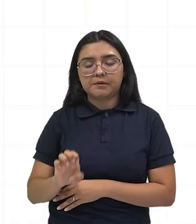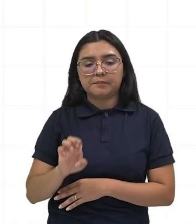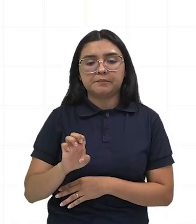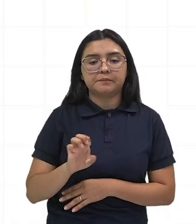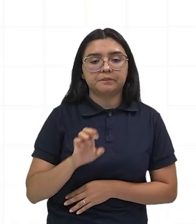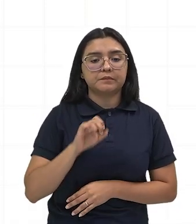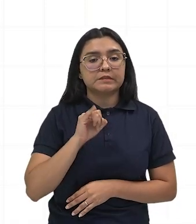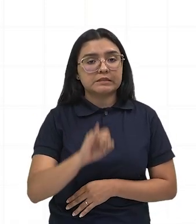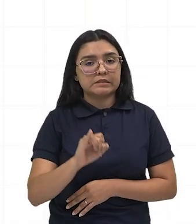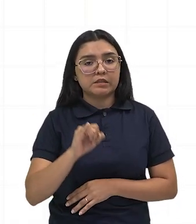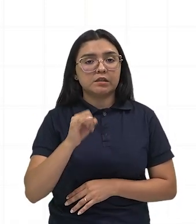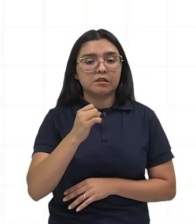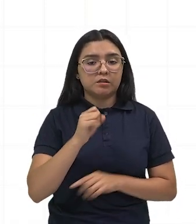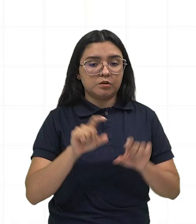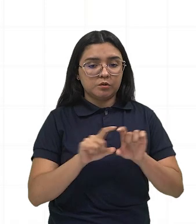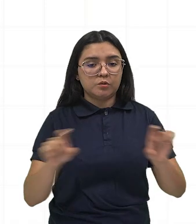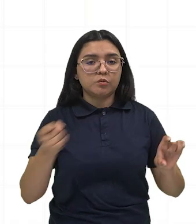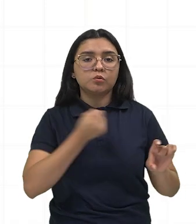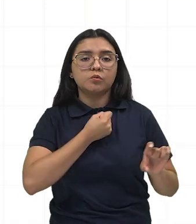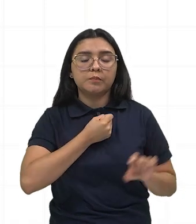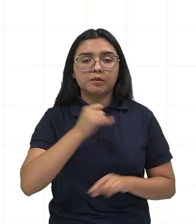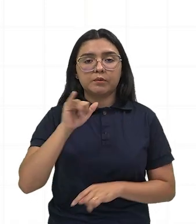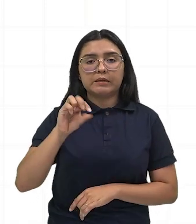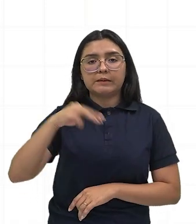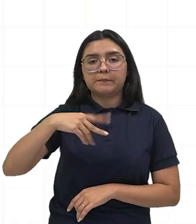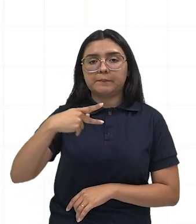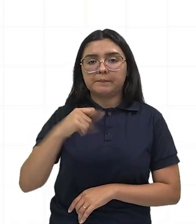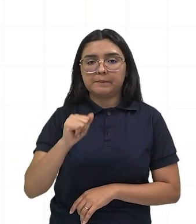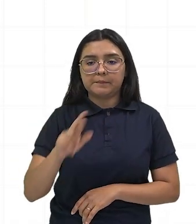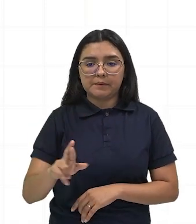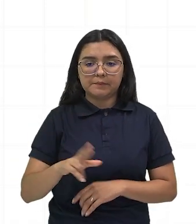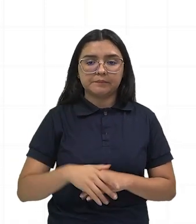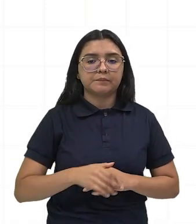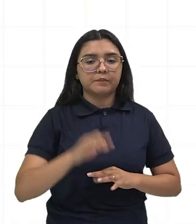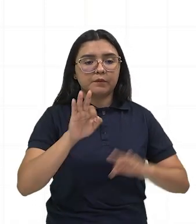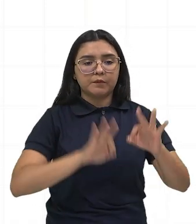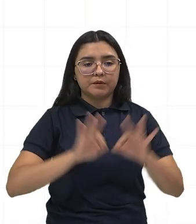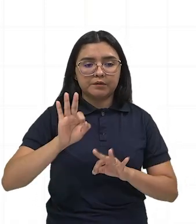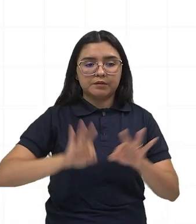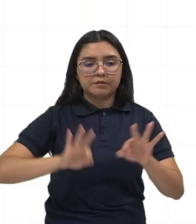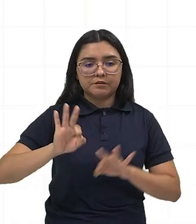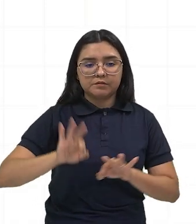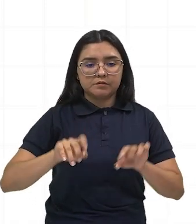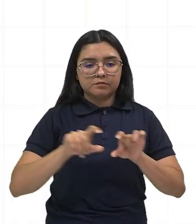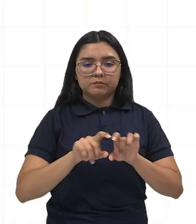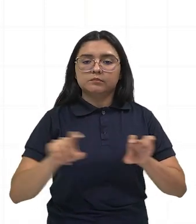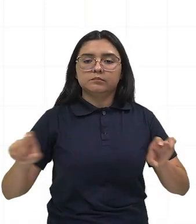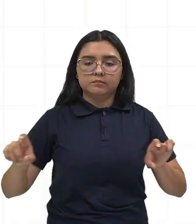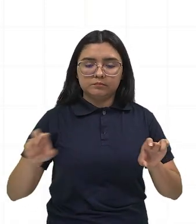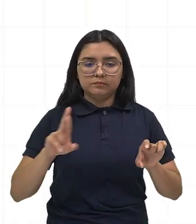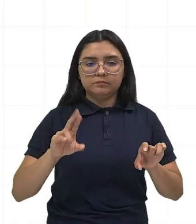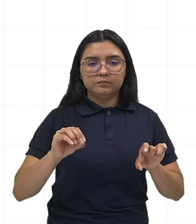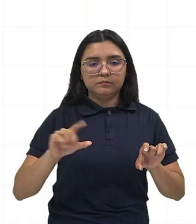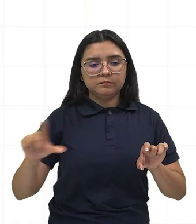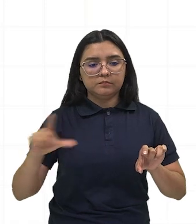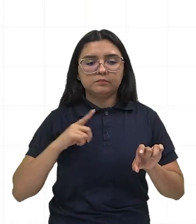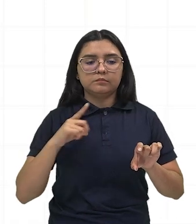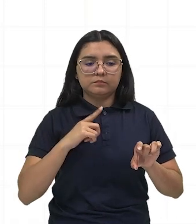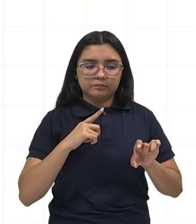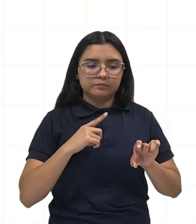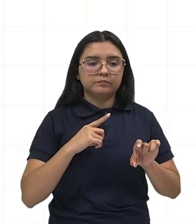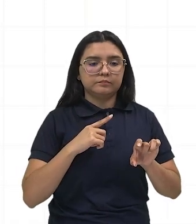caso do ímpar, que eu também já falei, olha. Organiza organizar o rol em